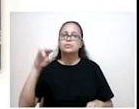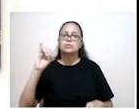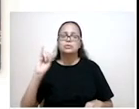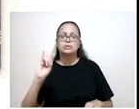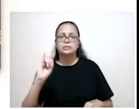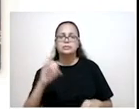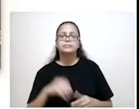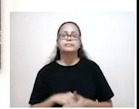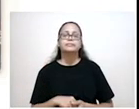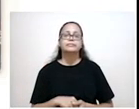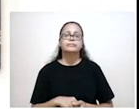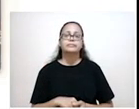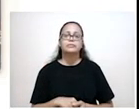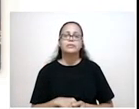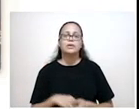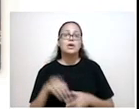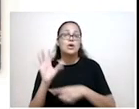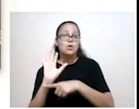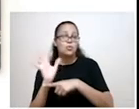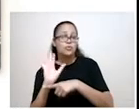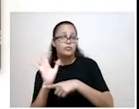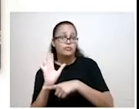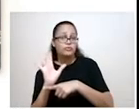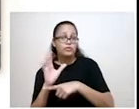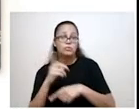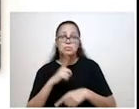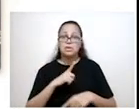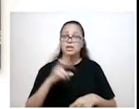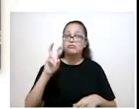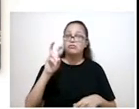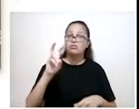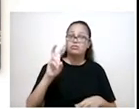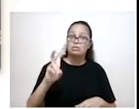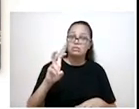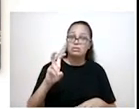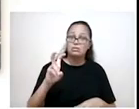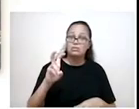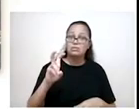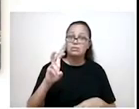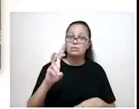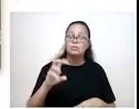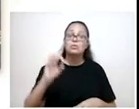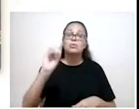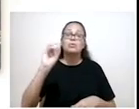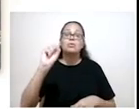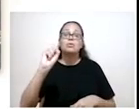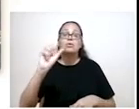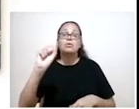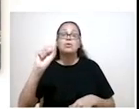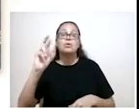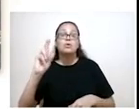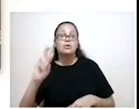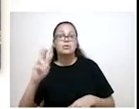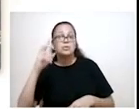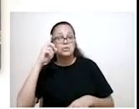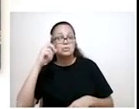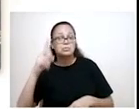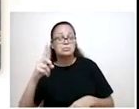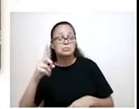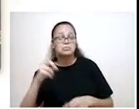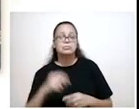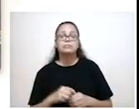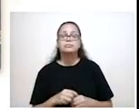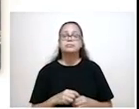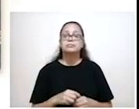O filme recebeu 5 indicações ao Oscar e se tornou um clássico do cinema falado. Charles